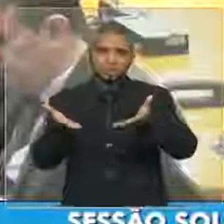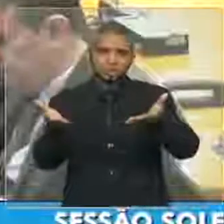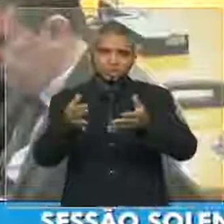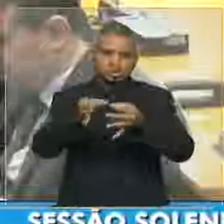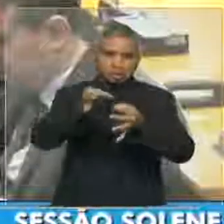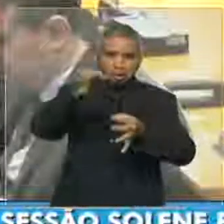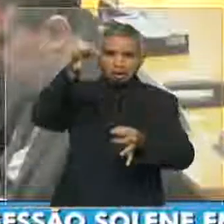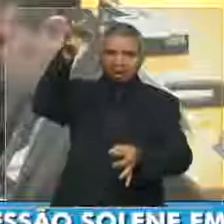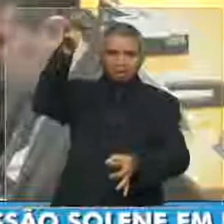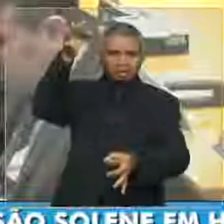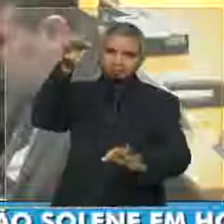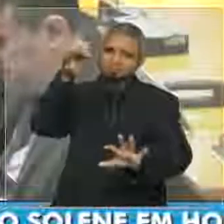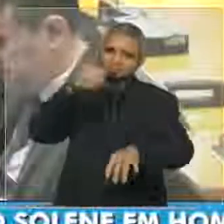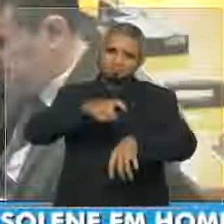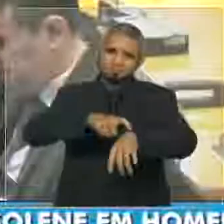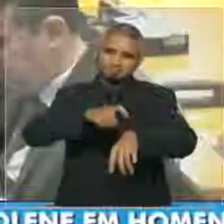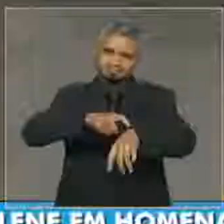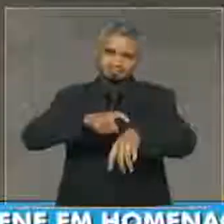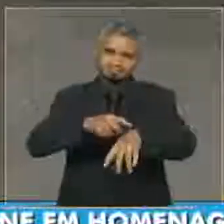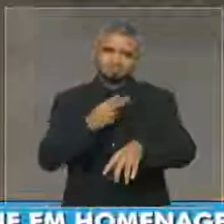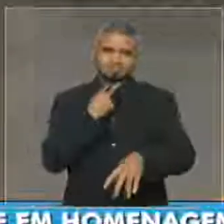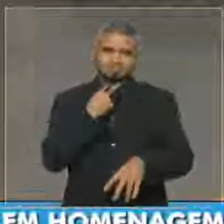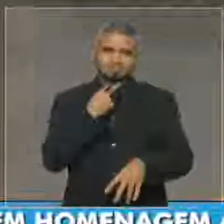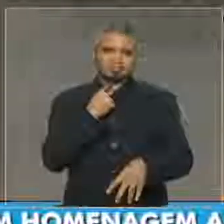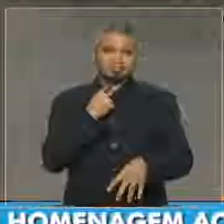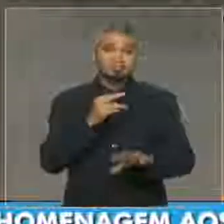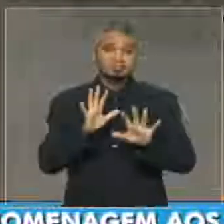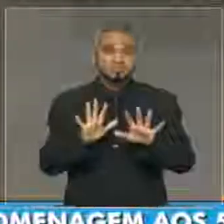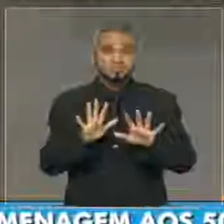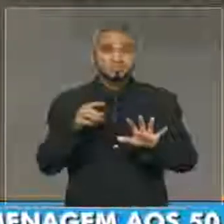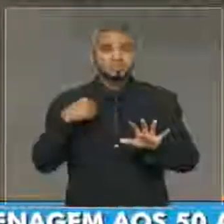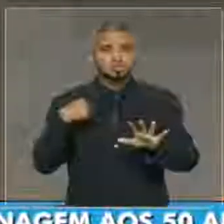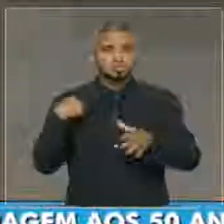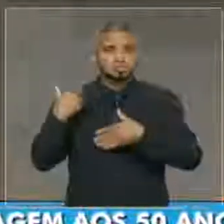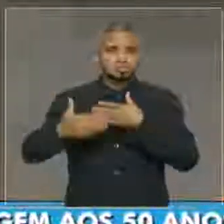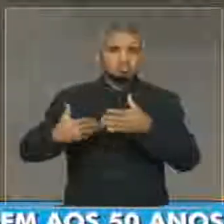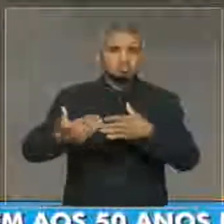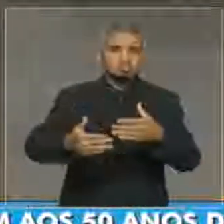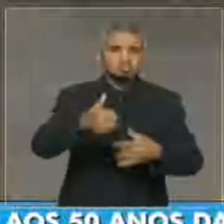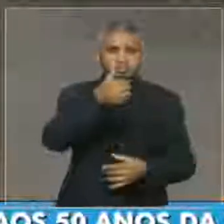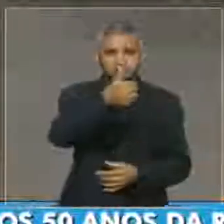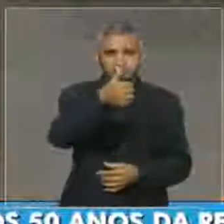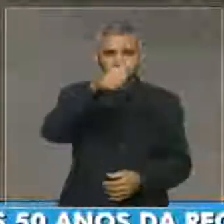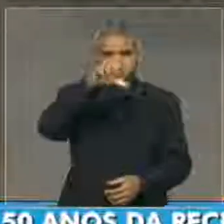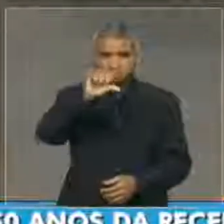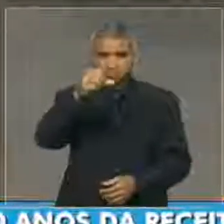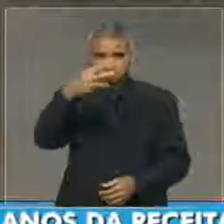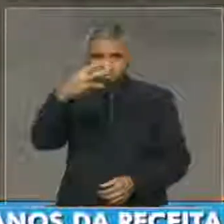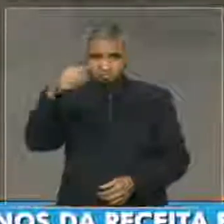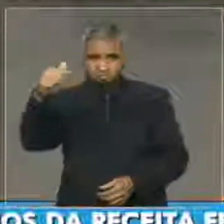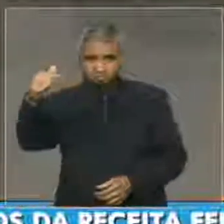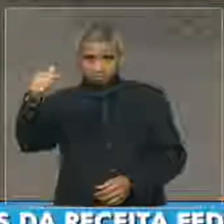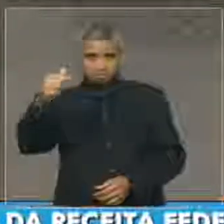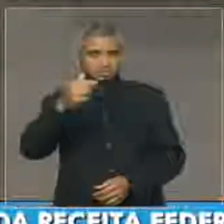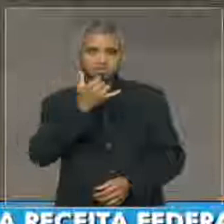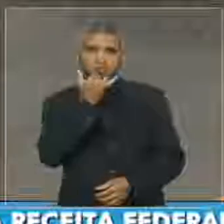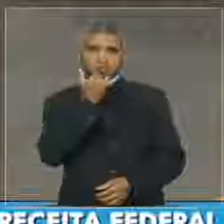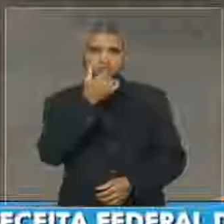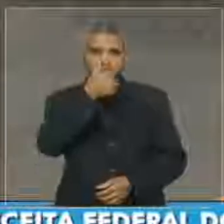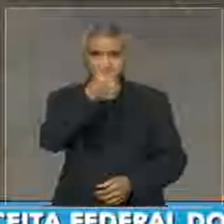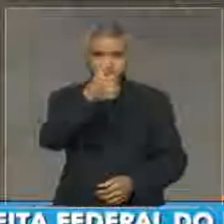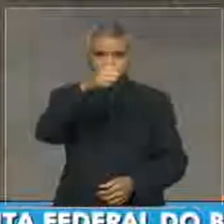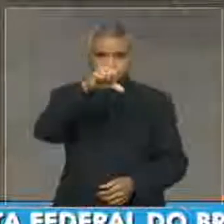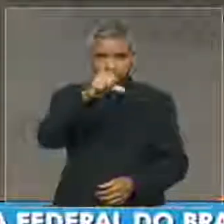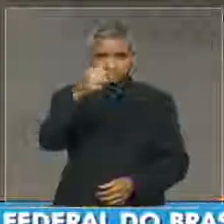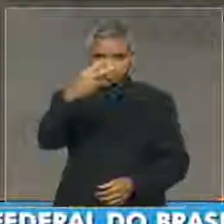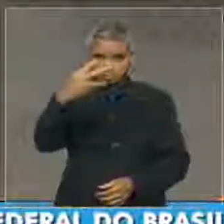evidenciar, eu chego rapidamente a 1934, que poderia ser o nascedouro da Receita